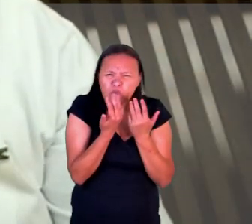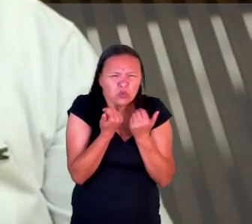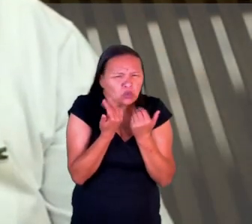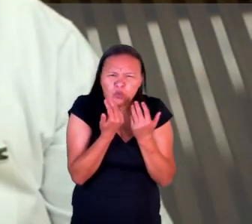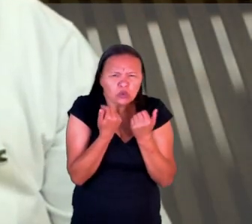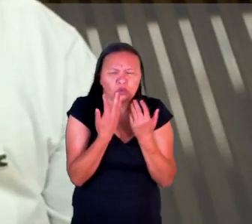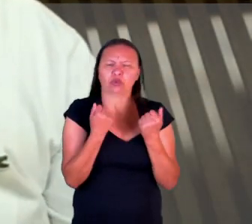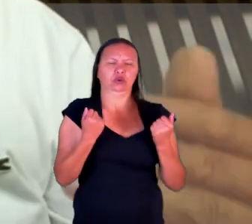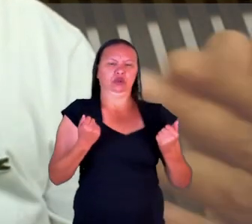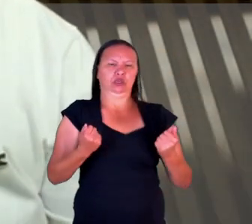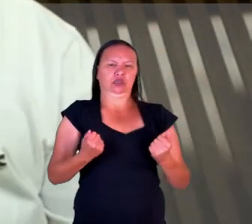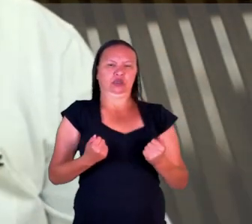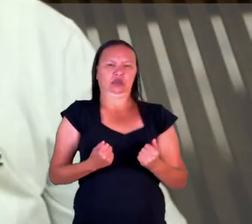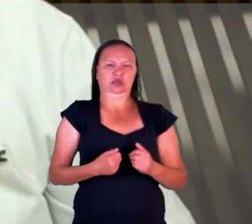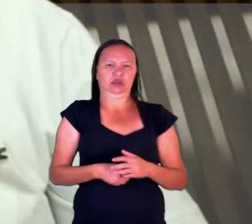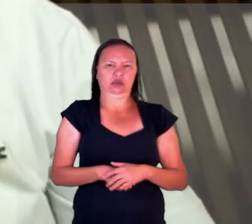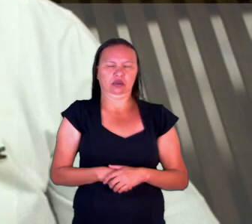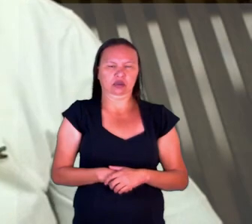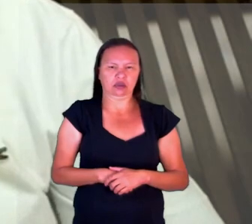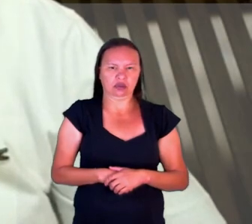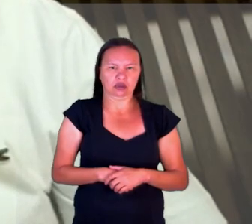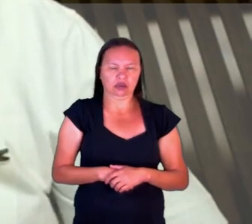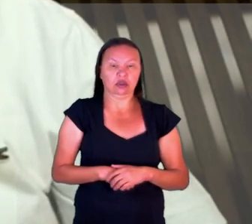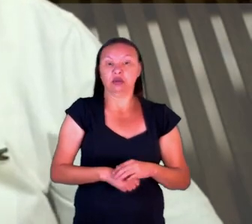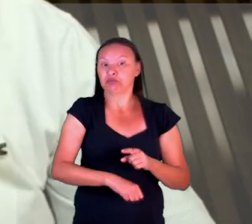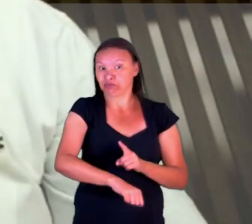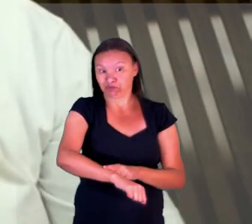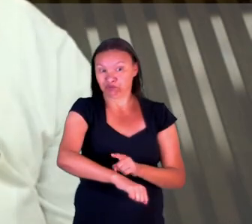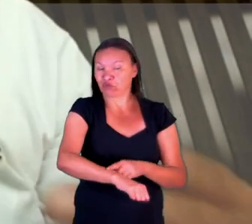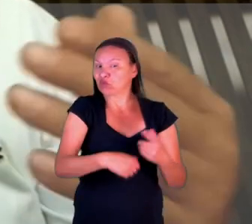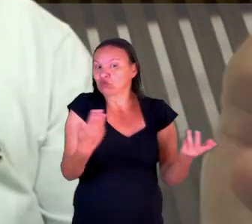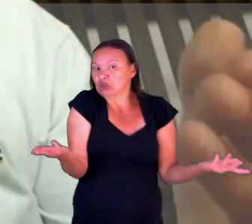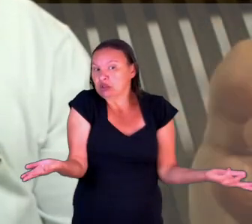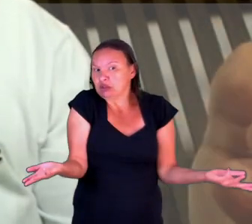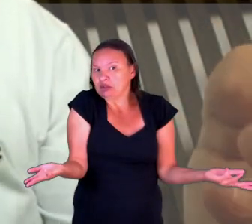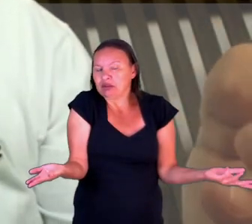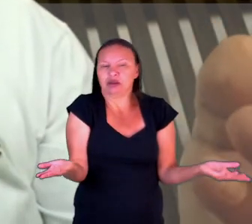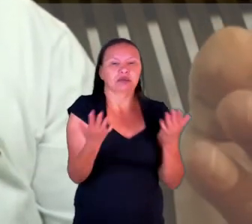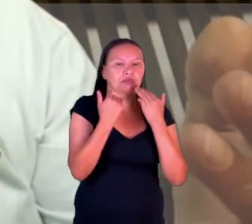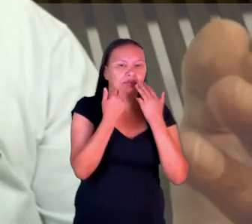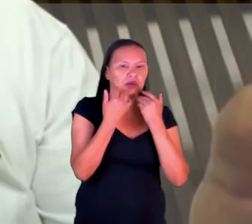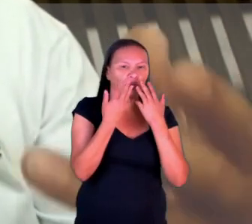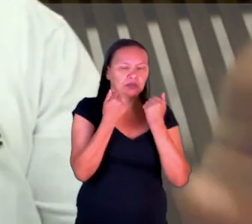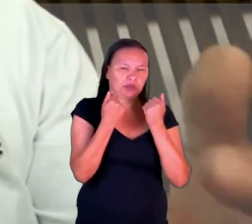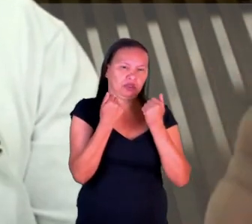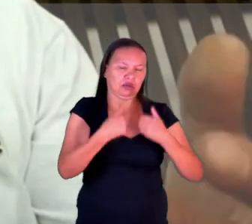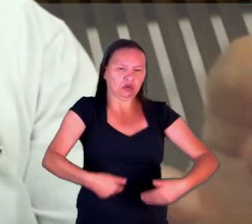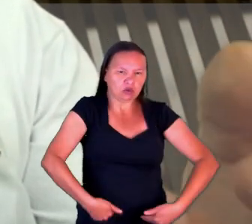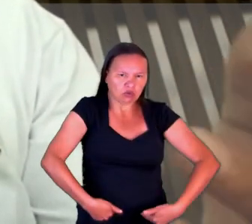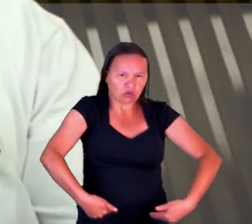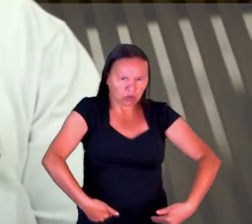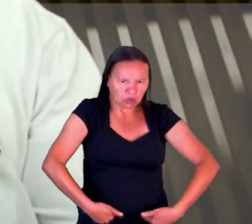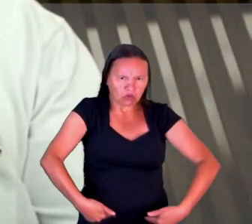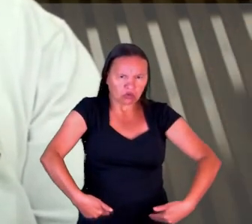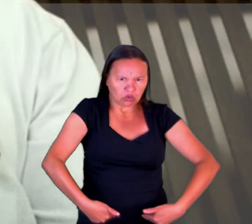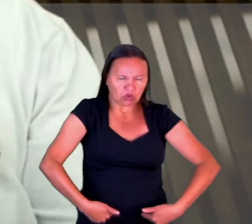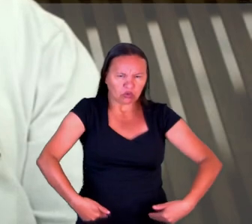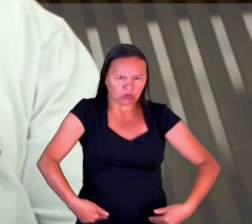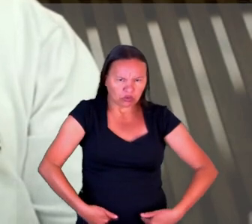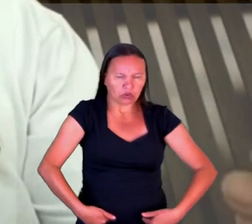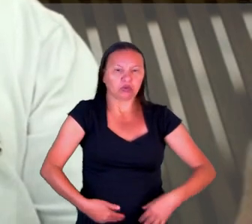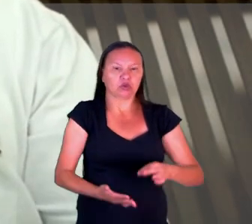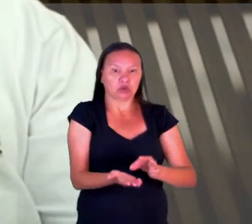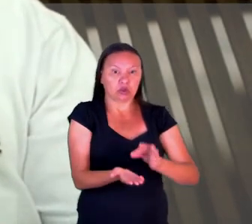Eh até por comer e eh é de forma desregular e às vezes a a o o café da manhã que é um pãozinho com